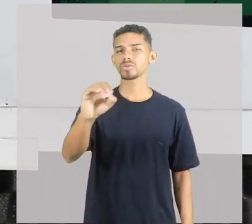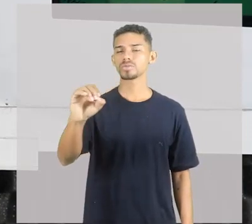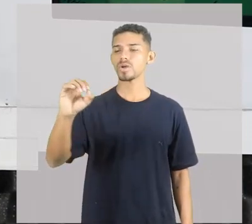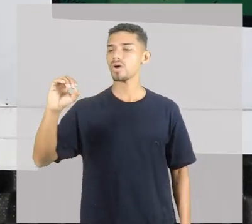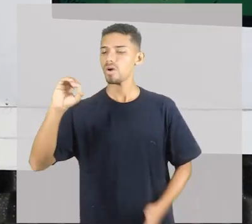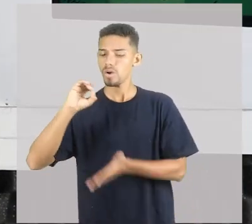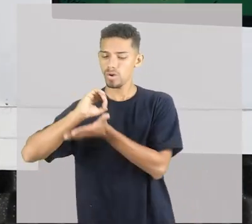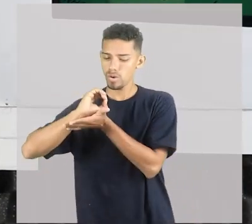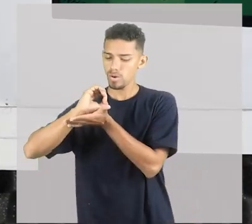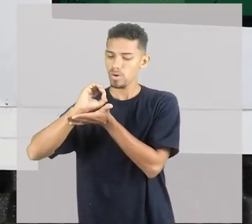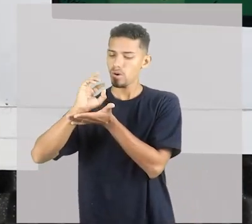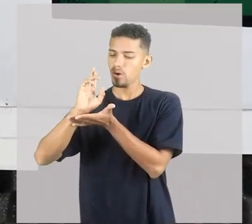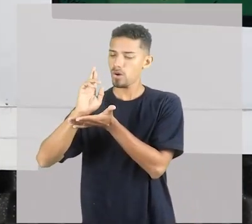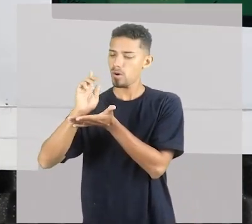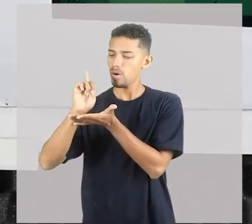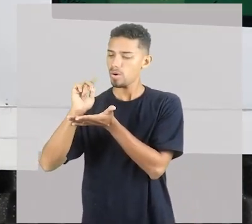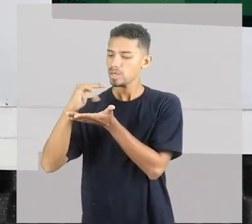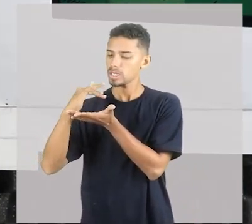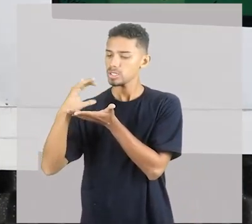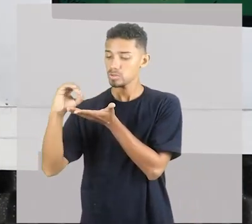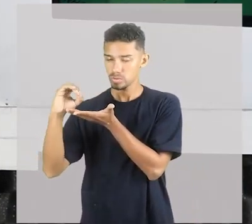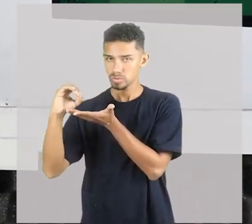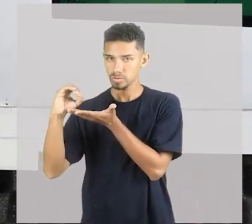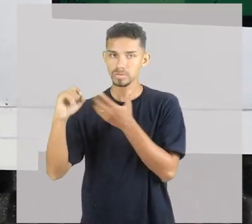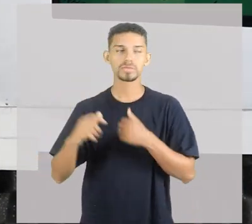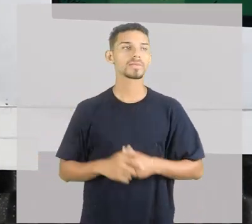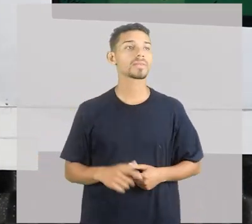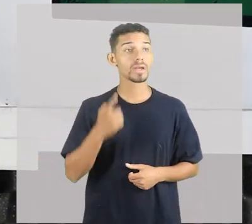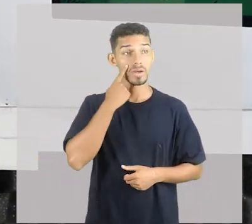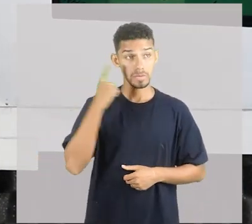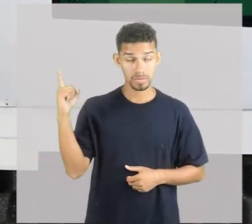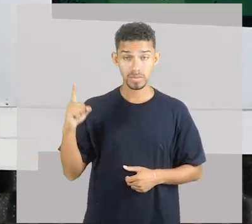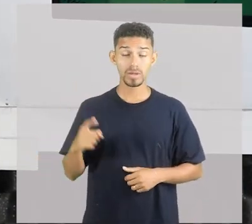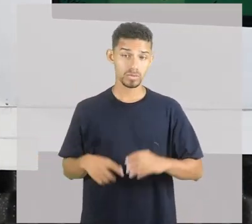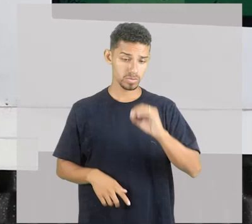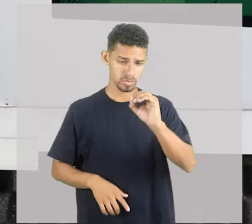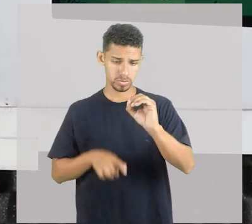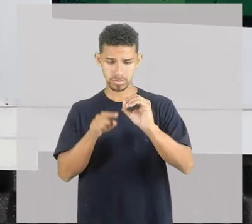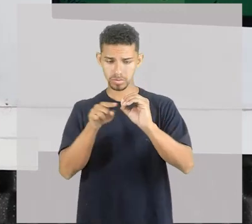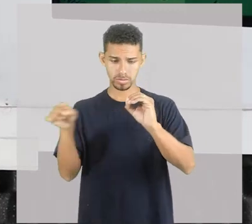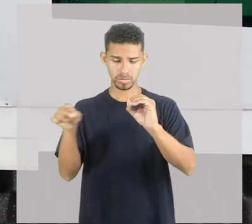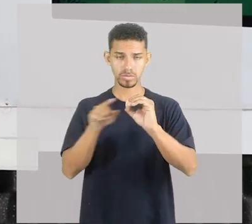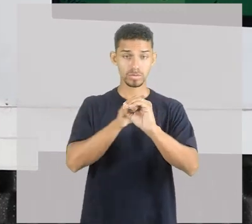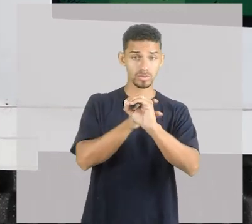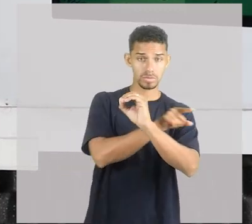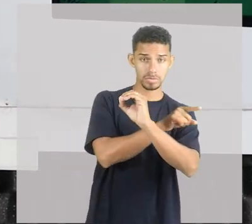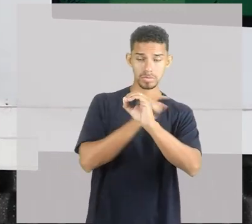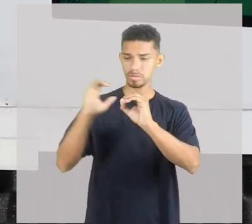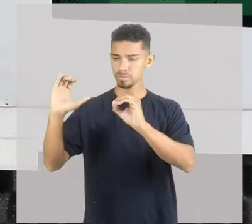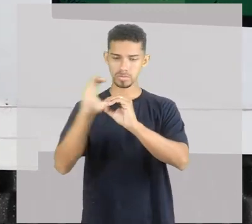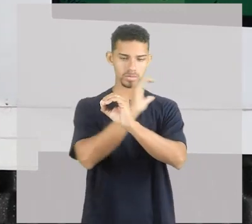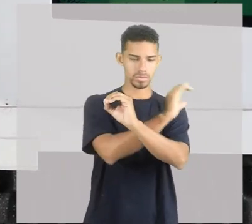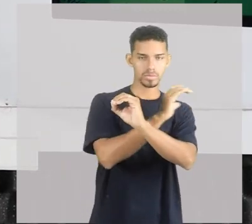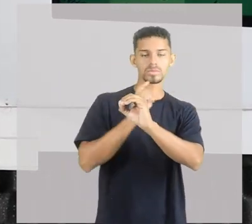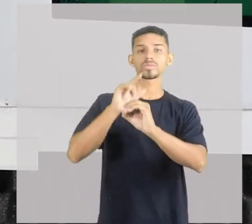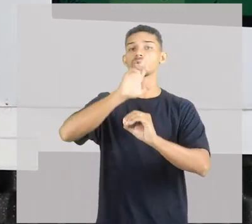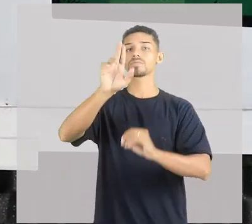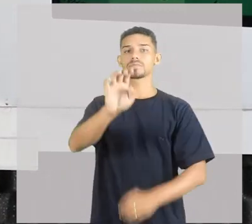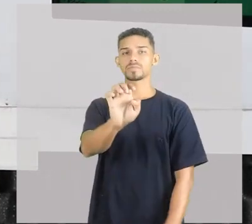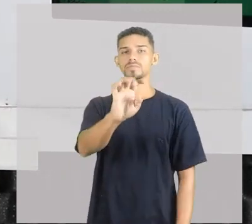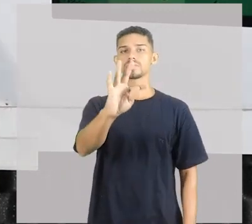Então, se eu tenho o oxigênio separando o átomo de carbono, você tem um éter. Beleza?